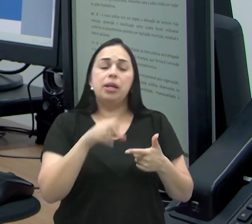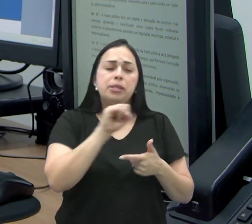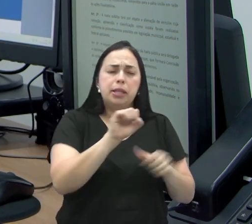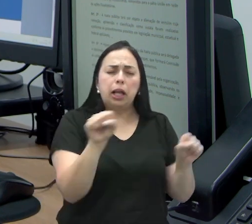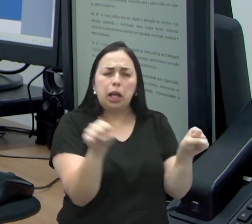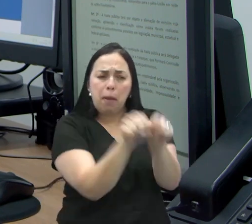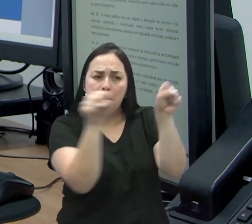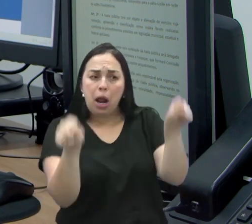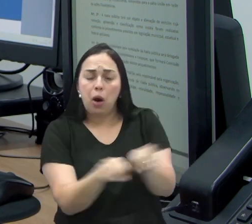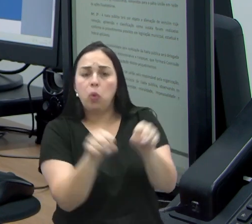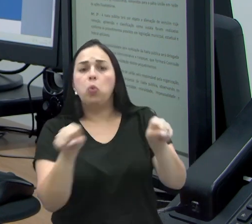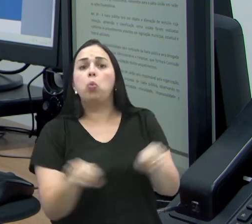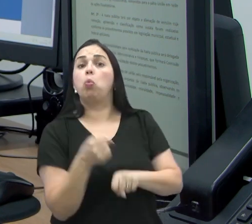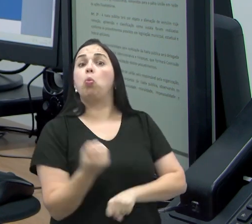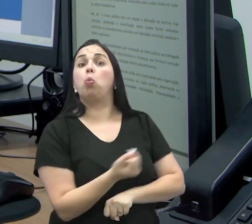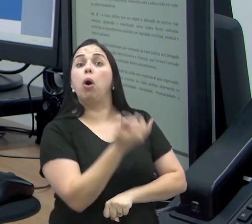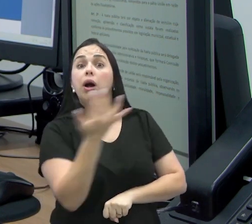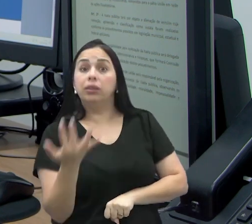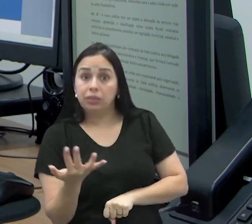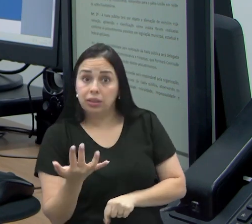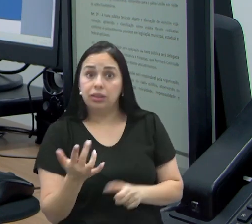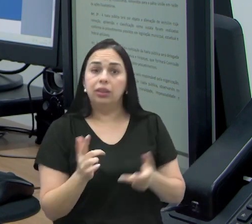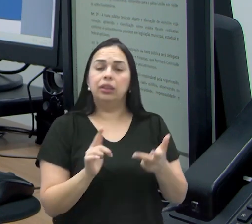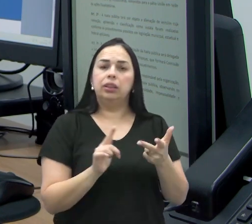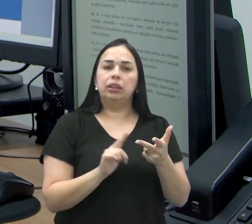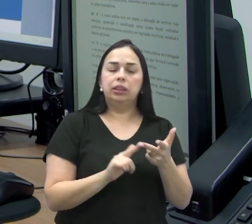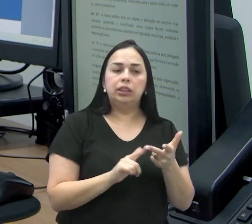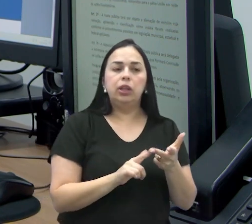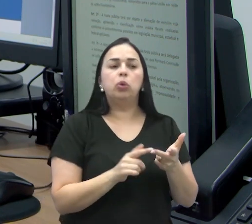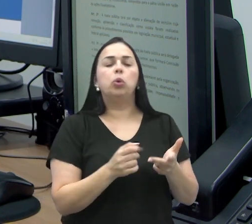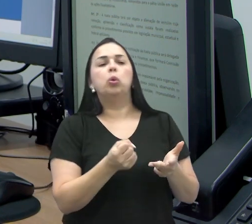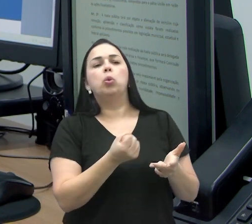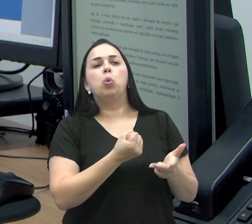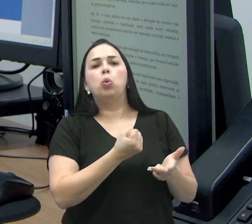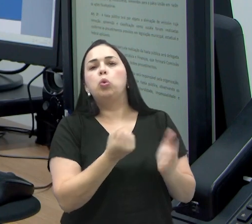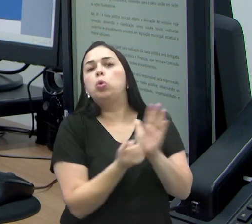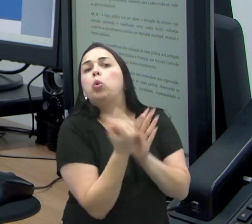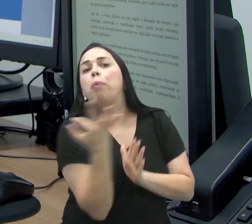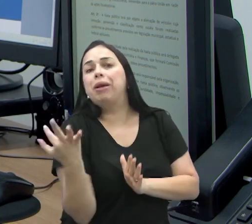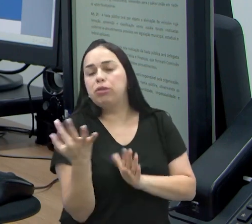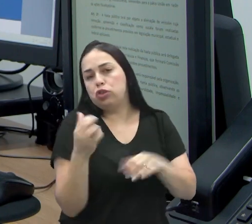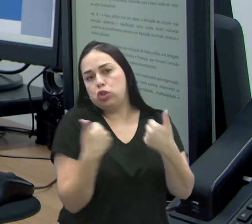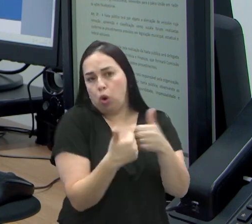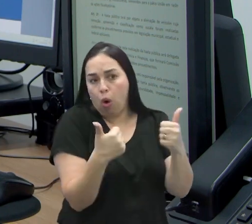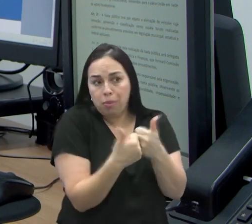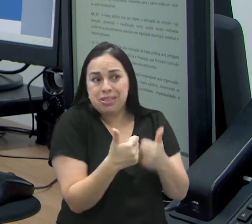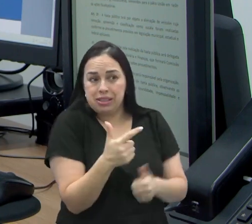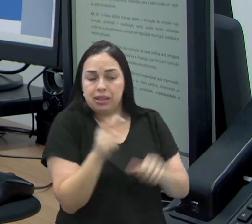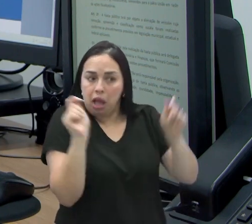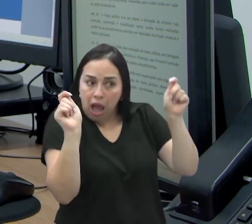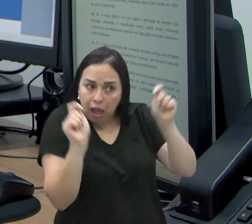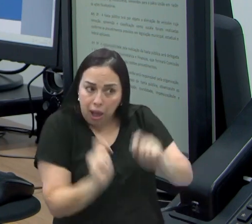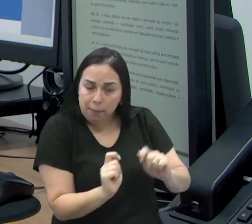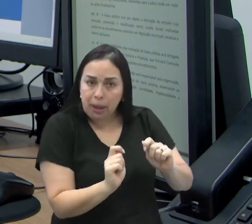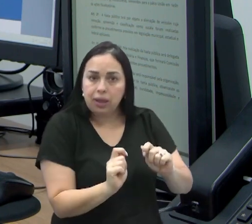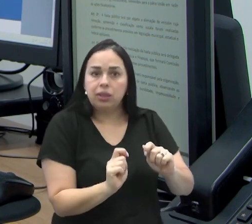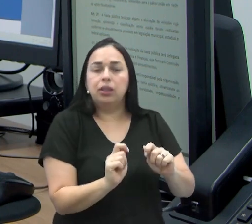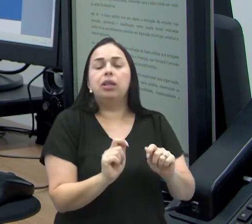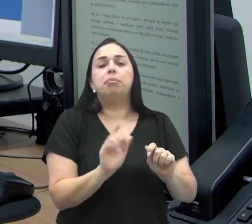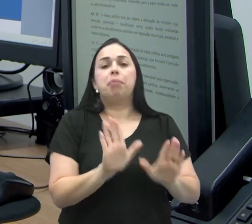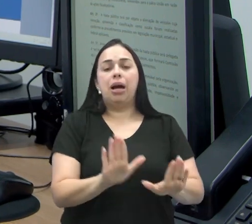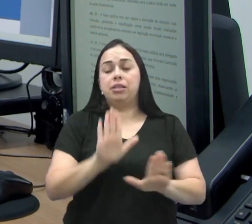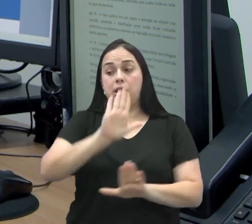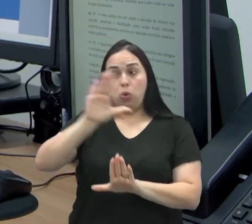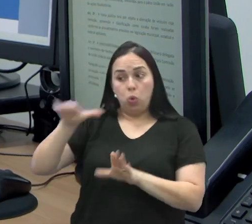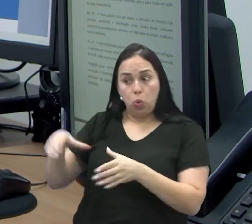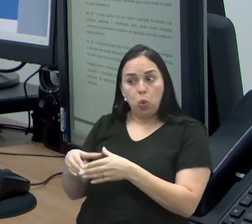estão quebrando, se as linhas que estão aí hoje são suficientes. E dentro disso a gente tem um corpo técnico muito robusto por trás,